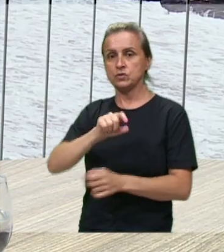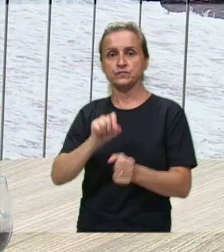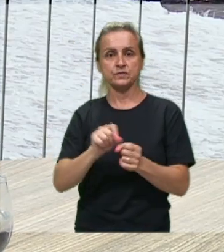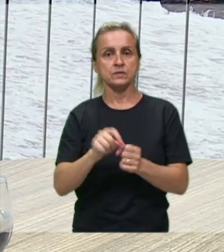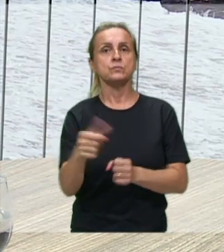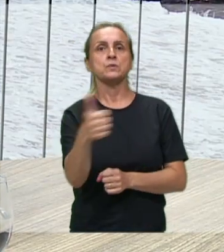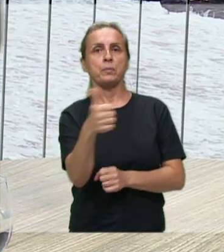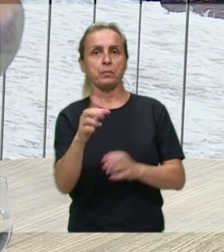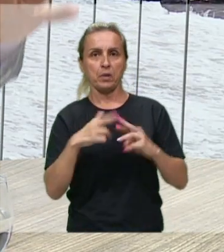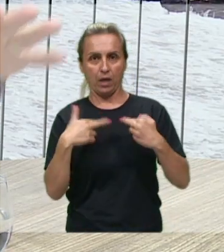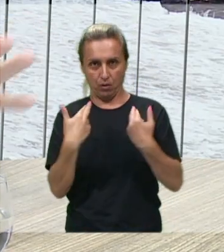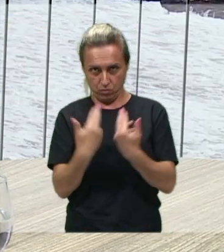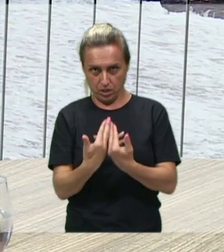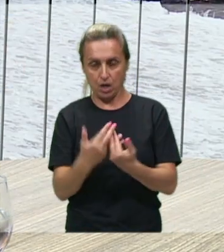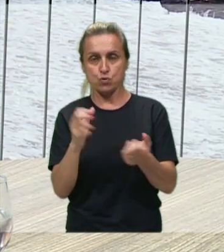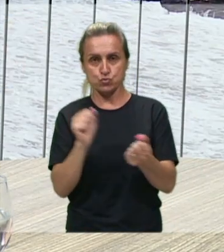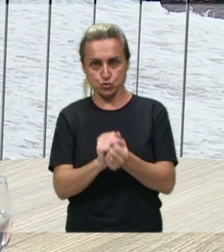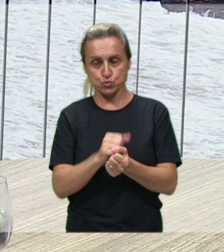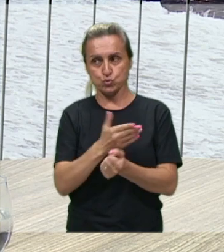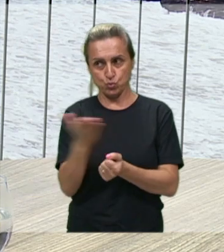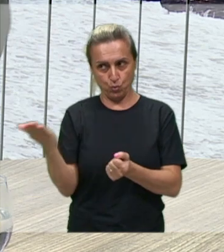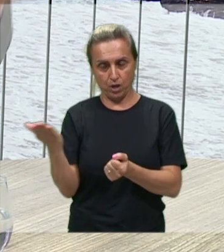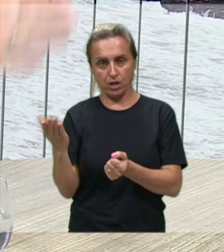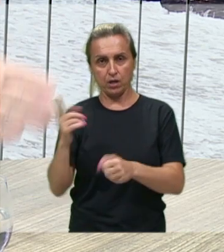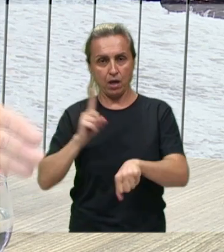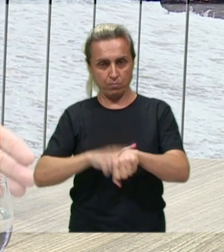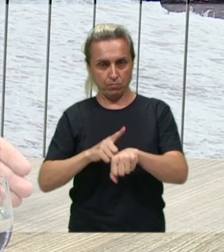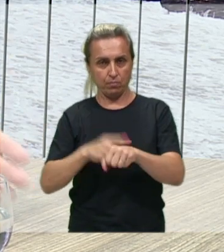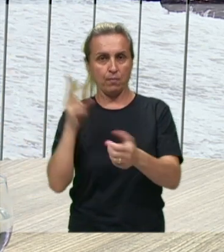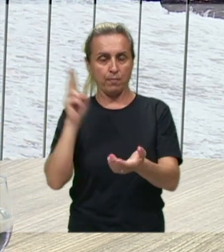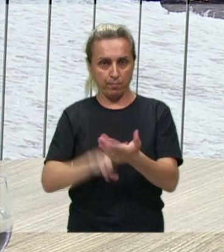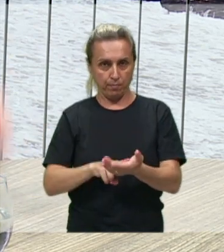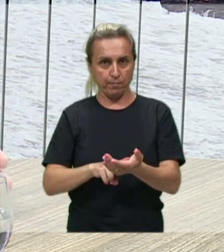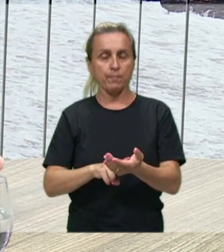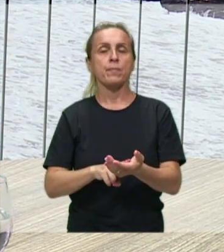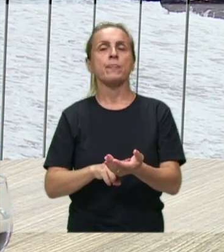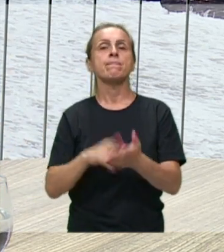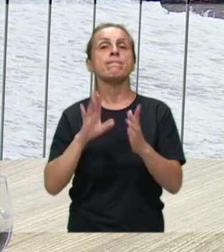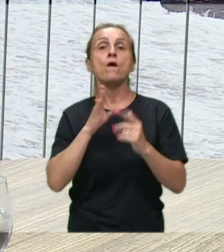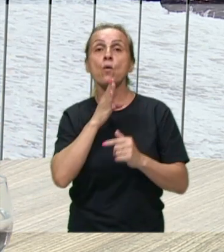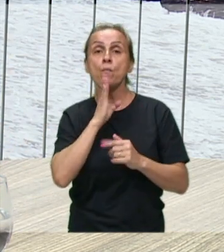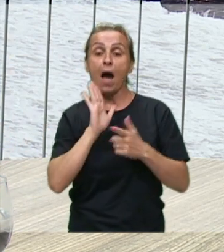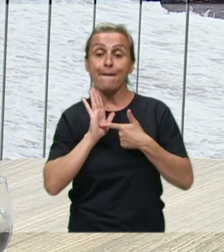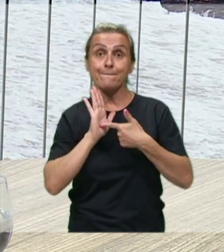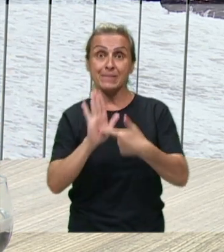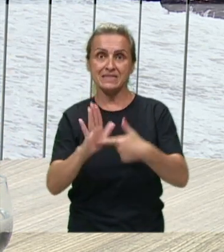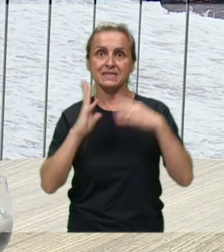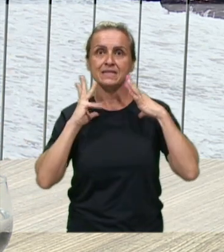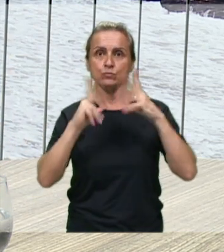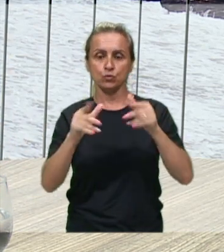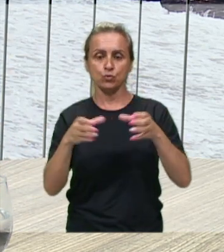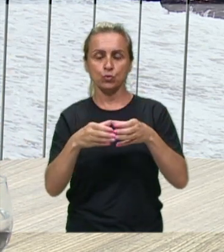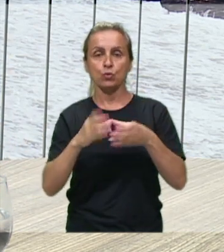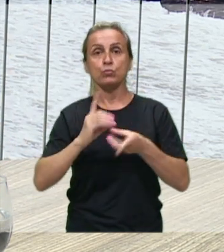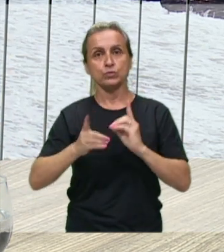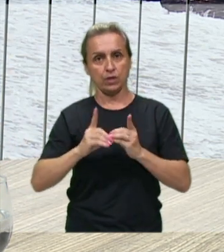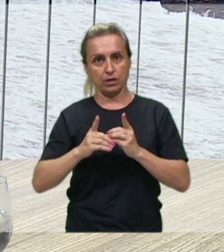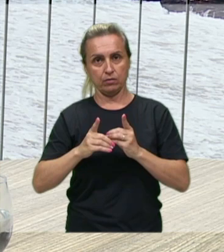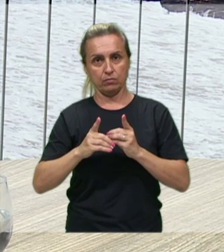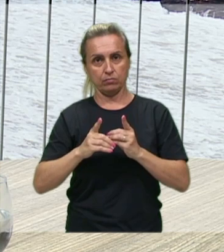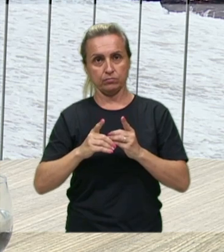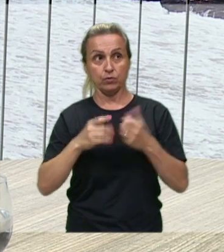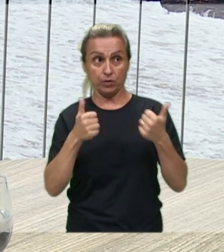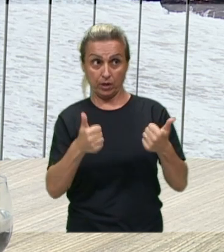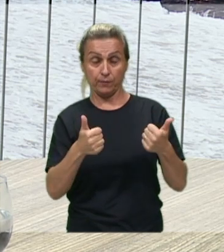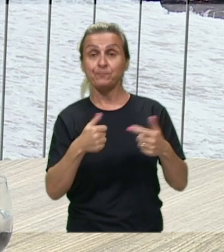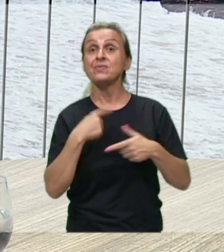deixamos ele conhecer toda a área dele técnica, colocou o corpo, montou, agora nós vamos para cima dele e falar, tá aqui, tá